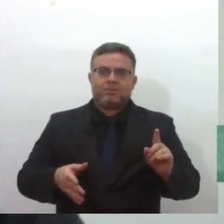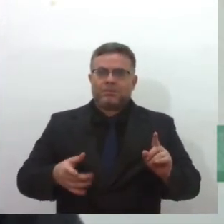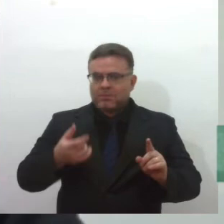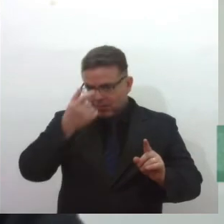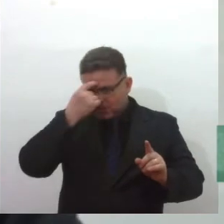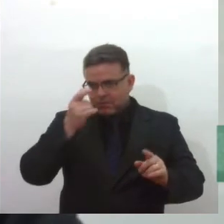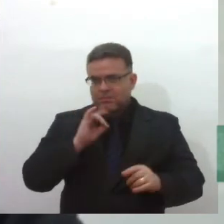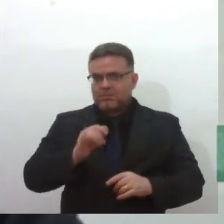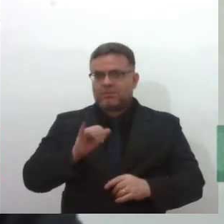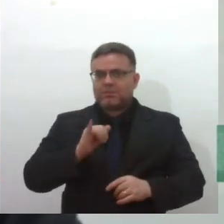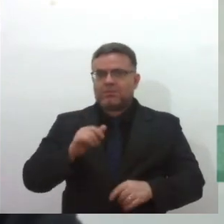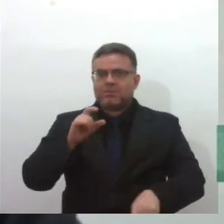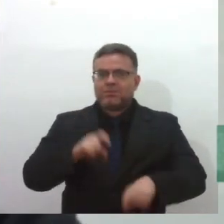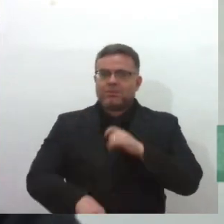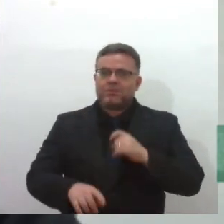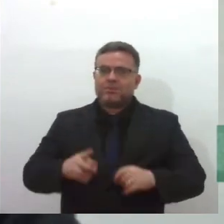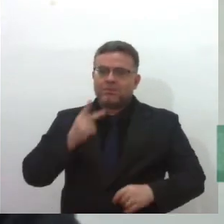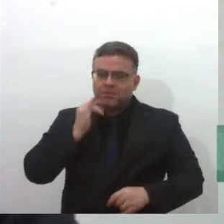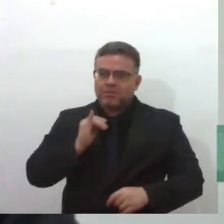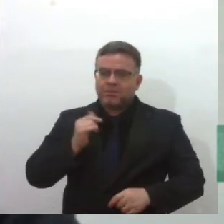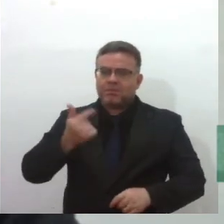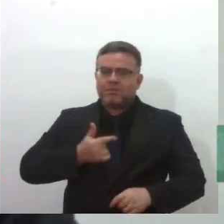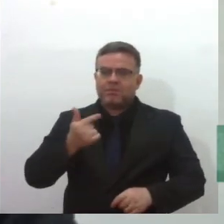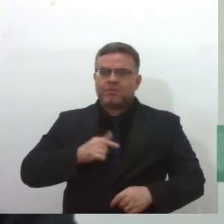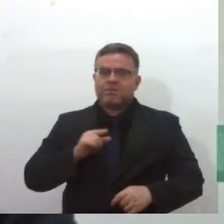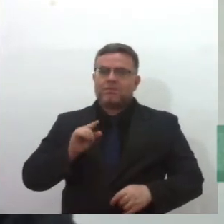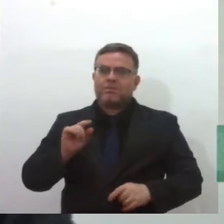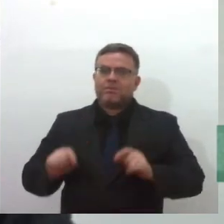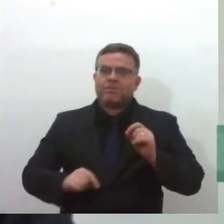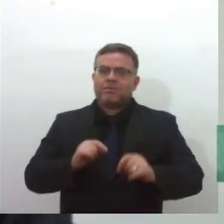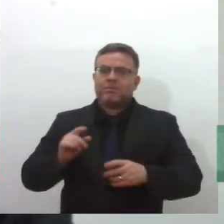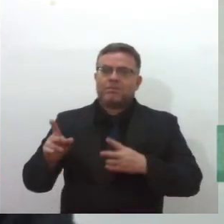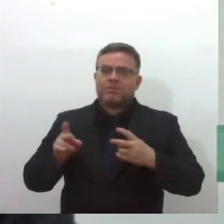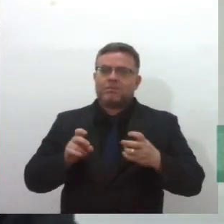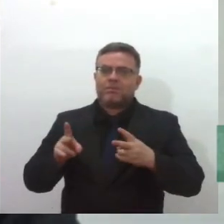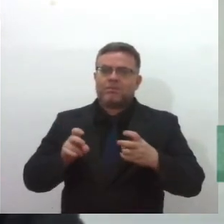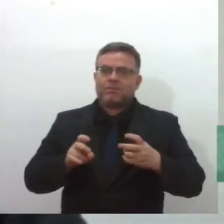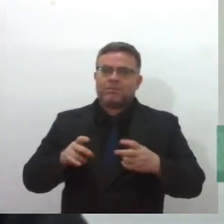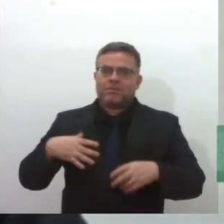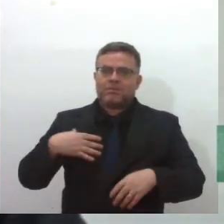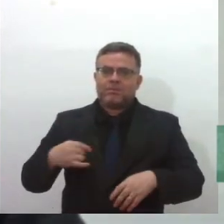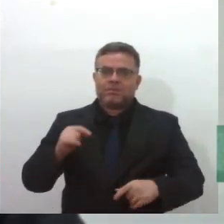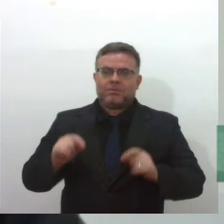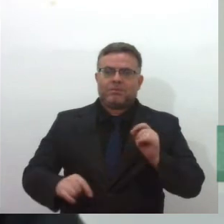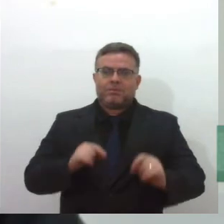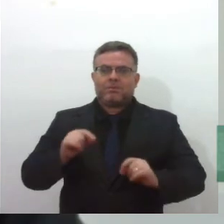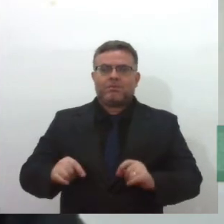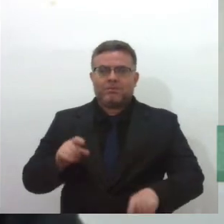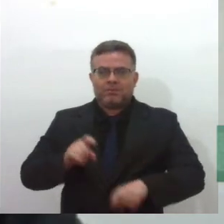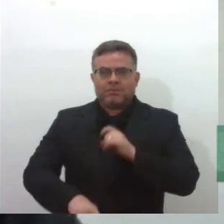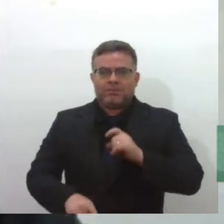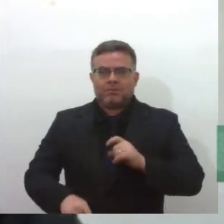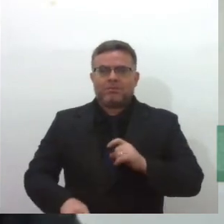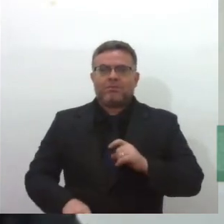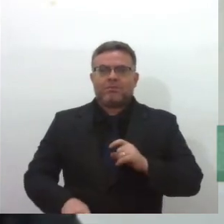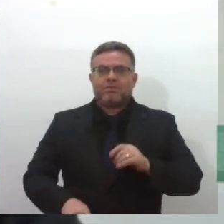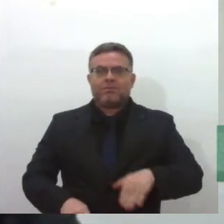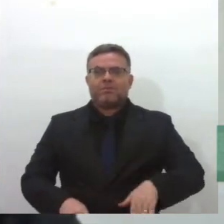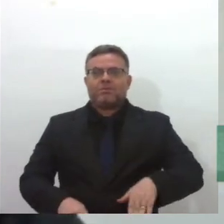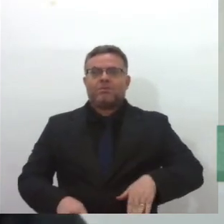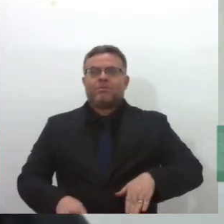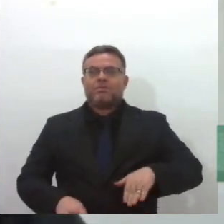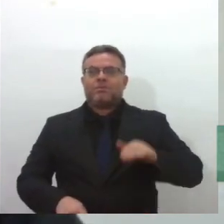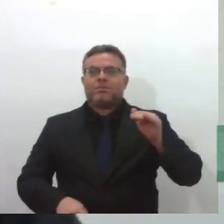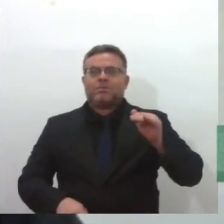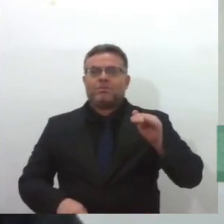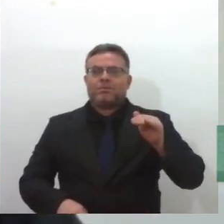relatou que ela tinha sido abusada pelo padrasto porque ela percebeu que o padrasto estava abusando a própria filha, que agora era um pouquinho maior, tinha 10 anos de